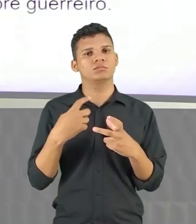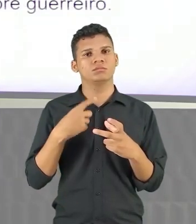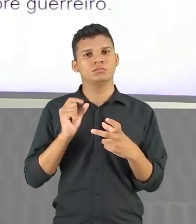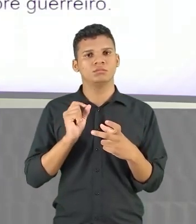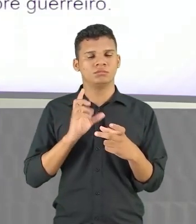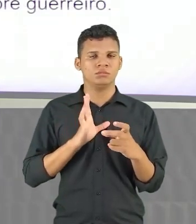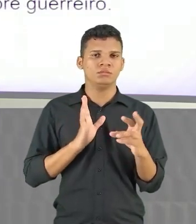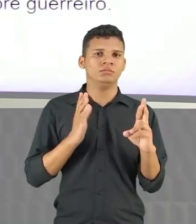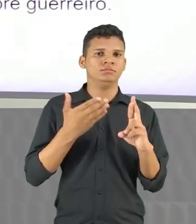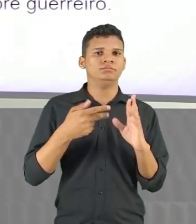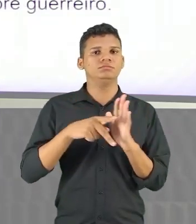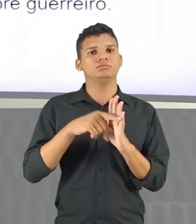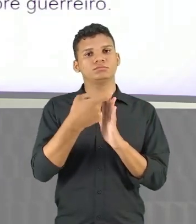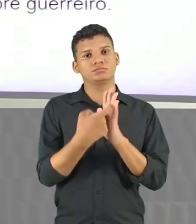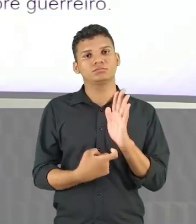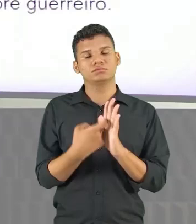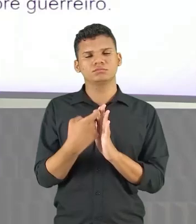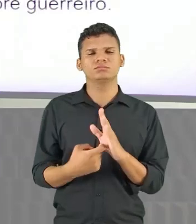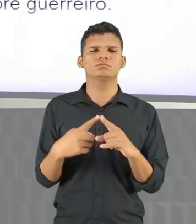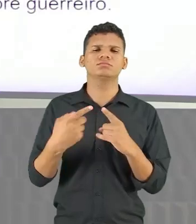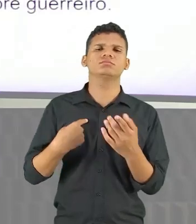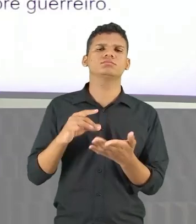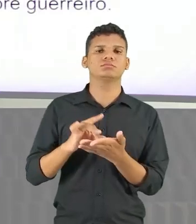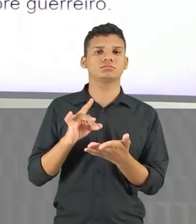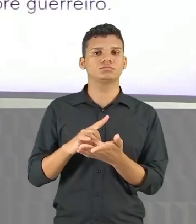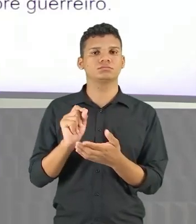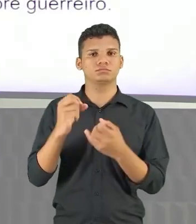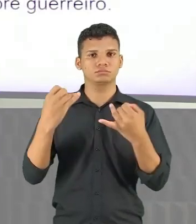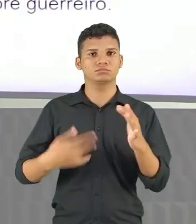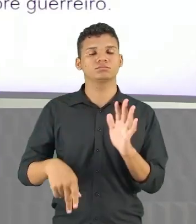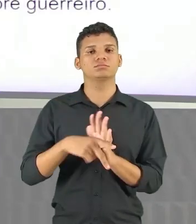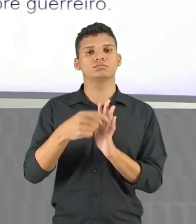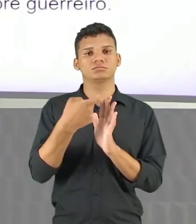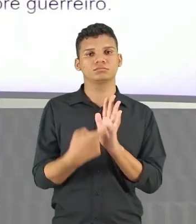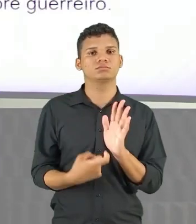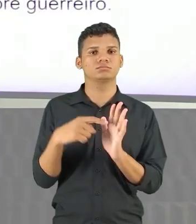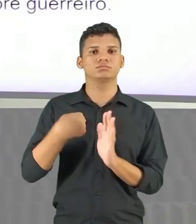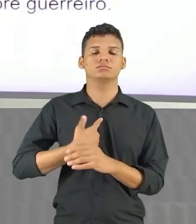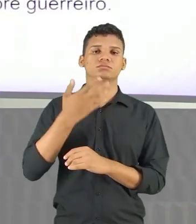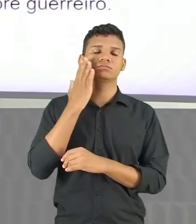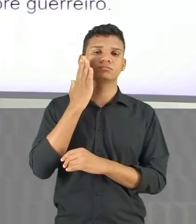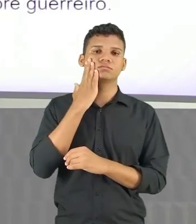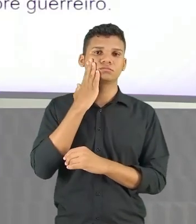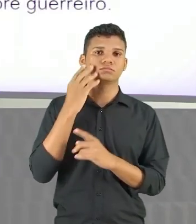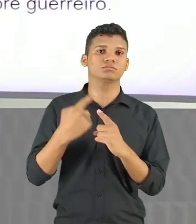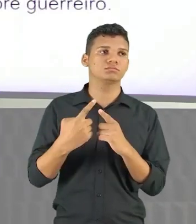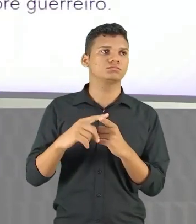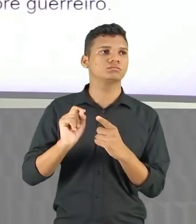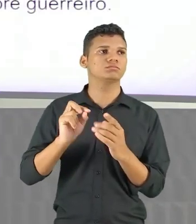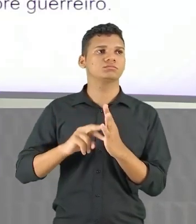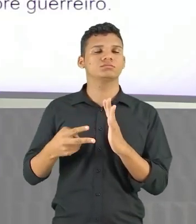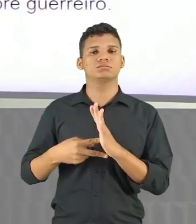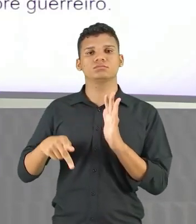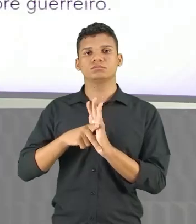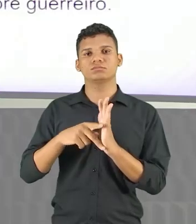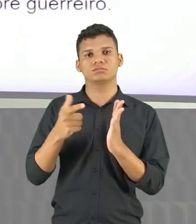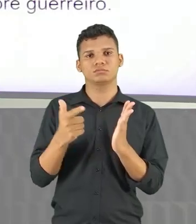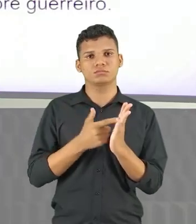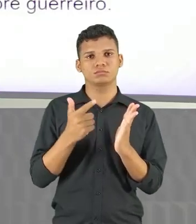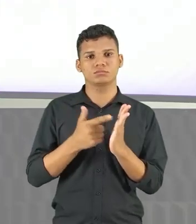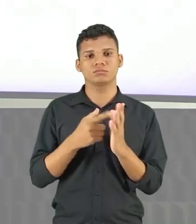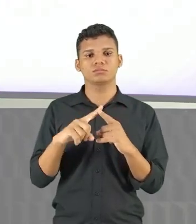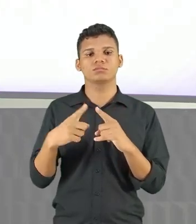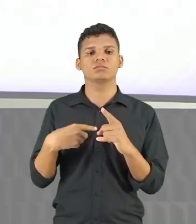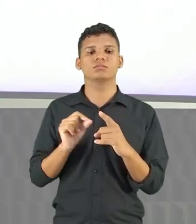relação a essas marcas textuais, que de fato são bem recorrentes nesse texto, a gente vai ver que esse movimento literário está